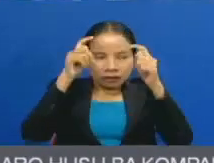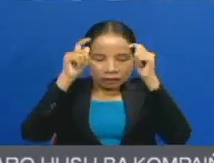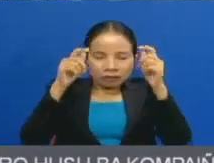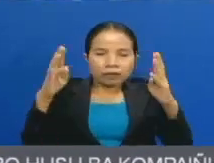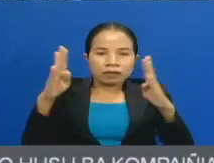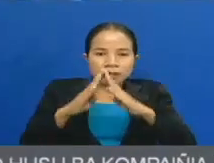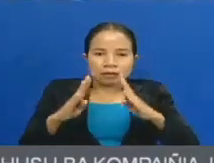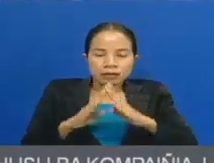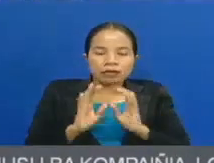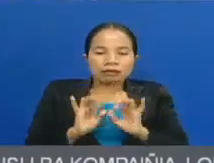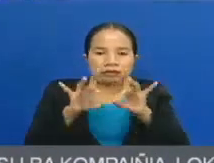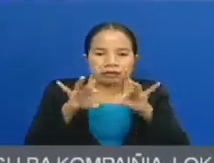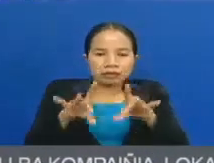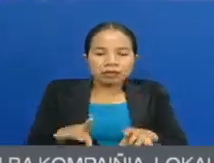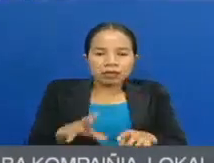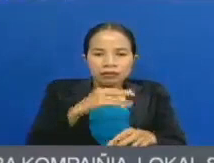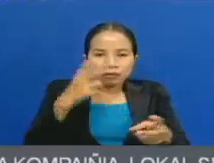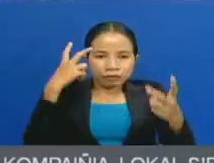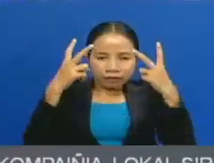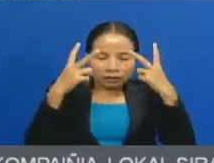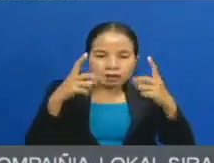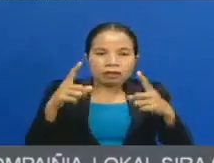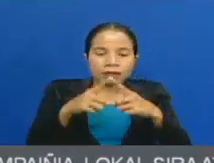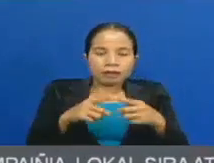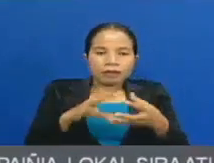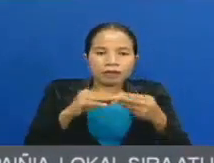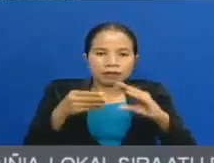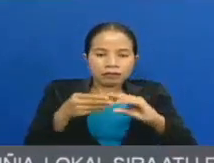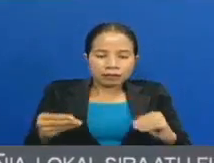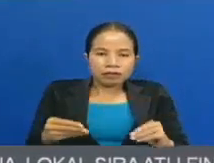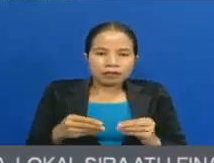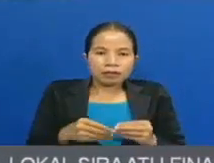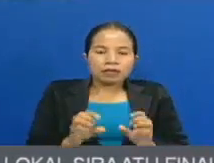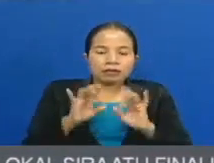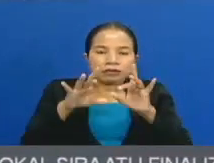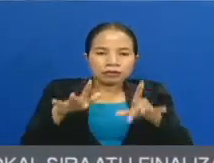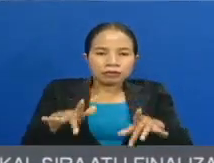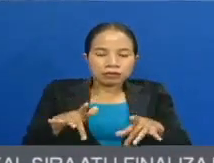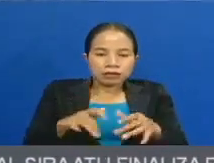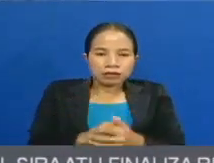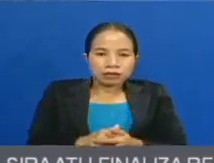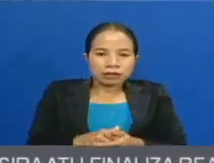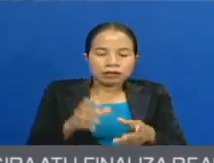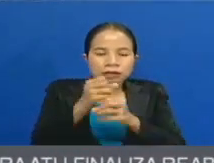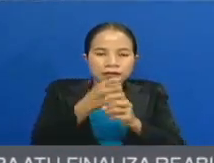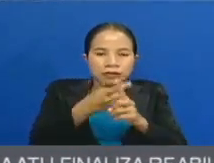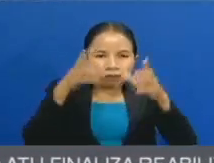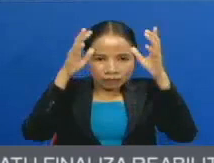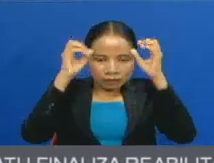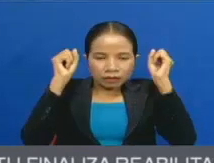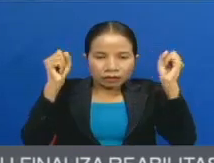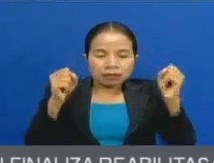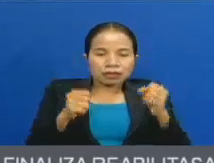cidade Canberra, Austrália, no visita ba memória guerra australiano e a Canberra, nebesimus presidente